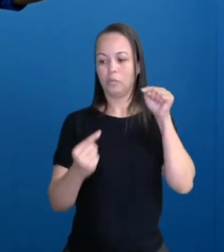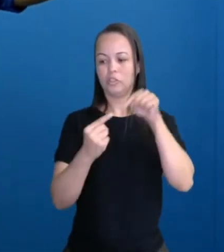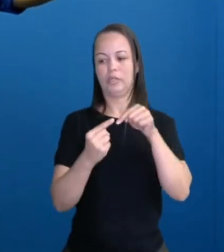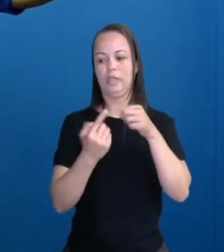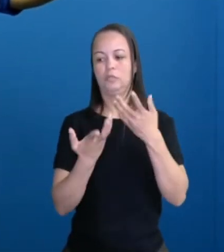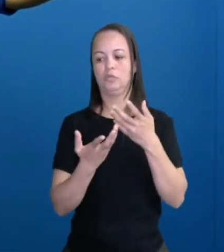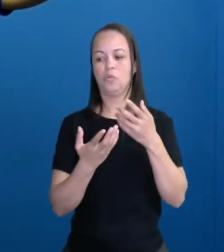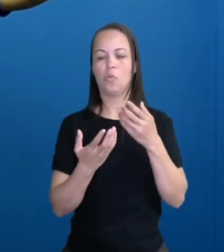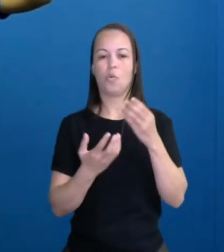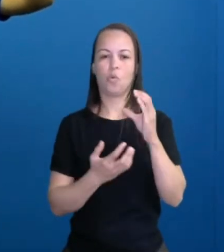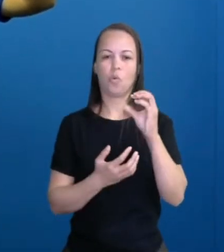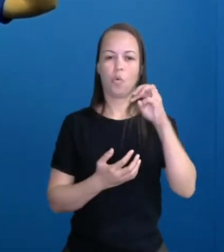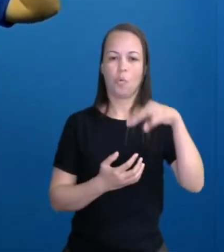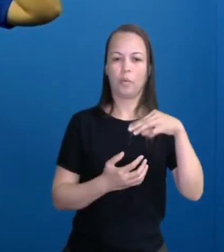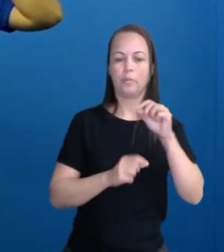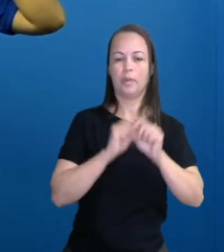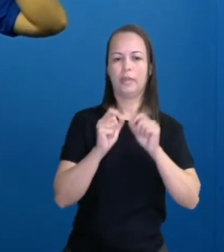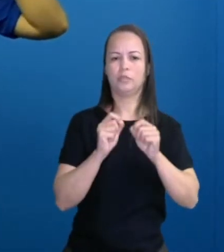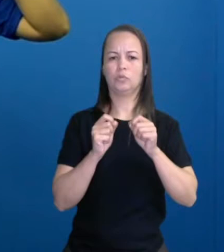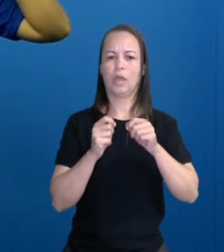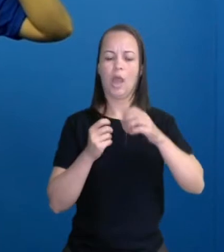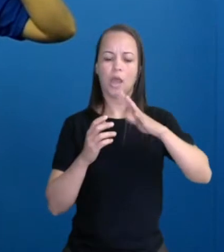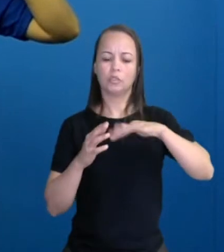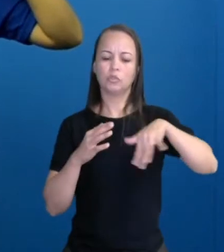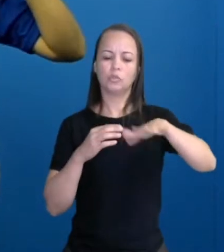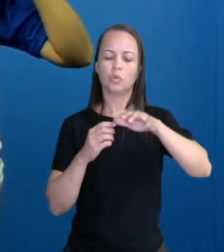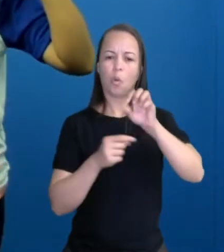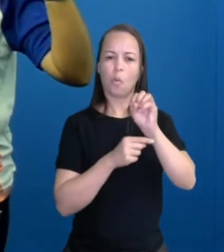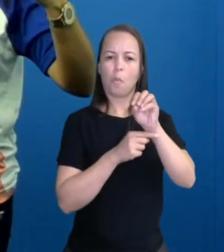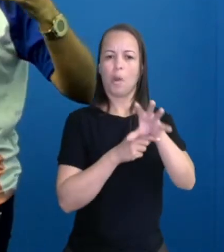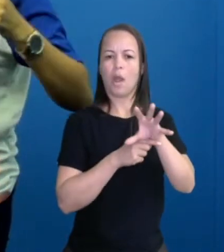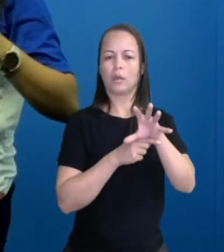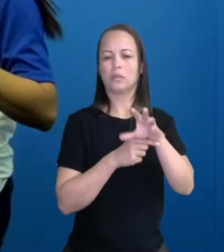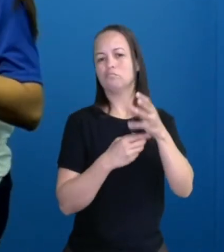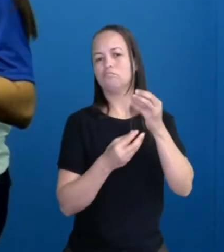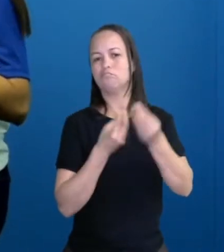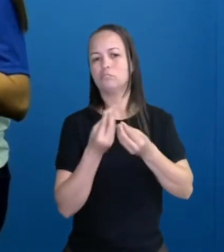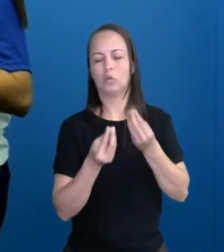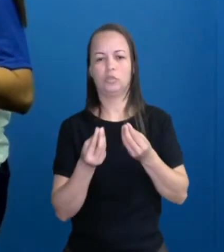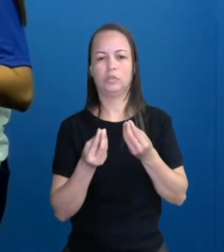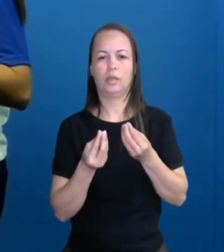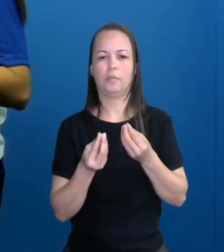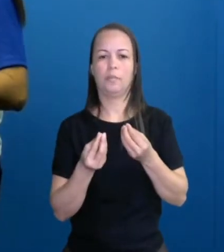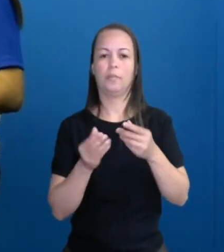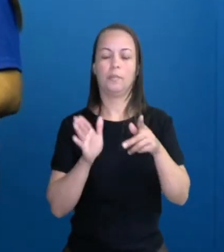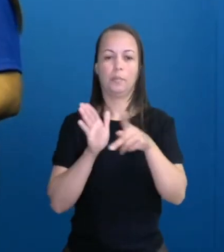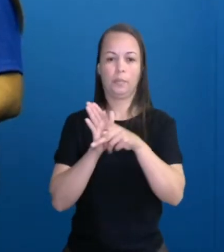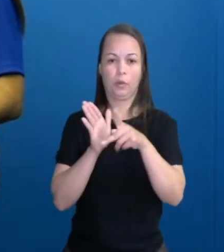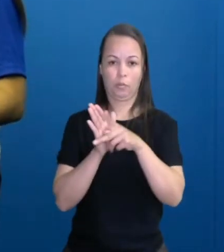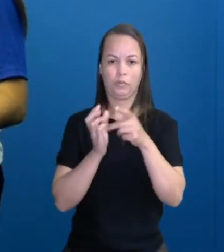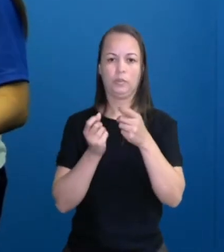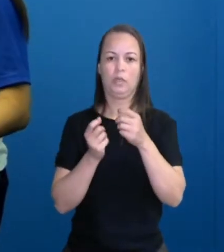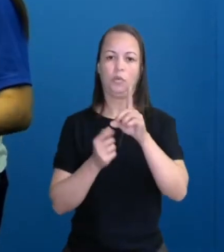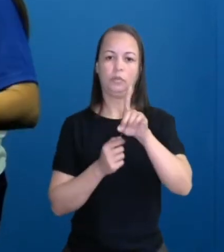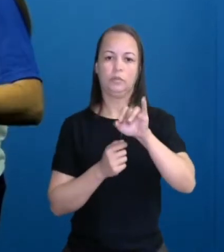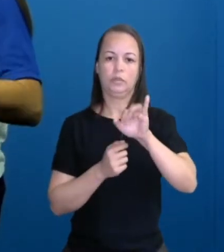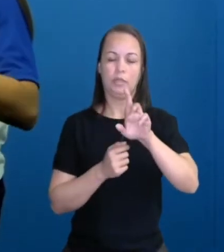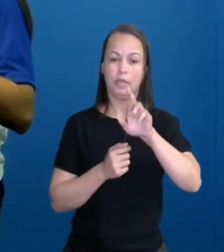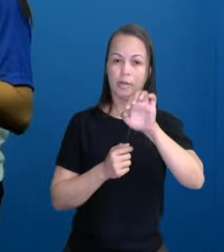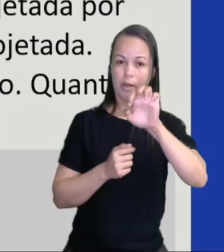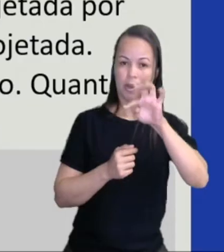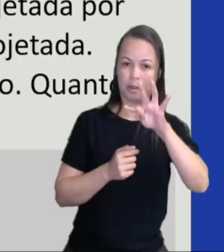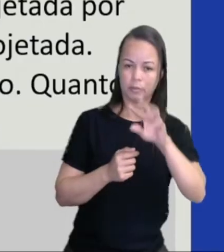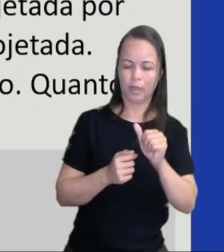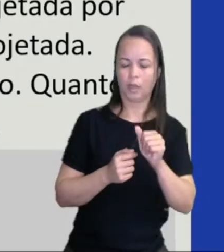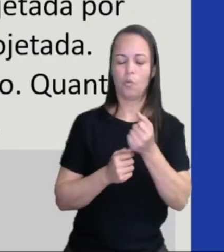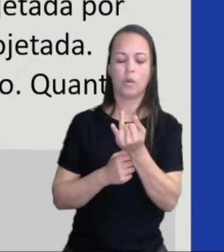objeto, maior vai ser a sombra que ele irá projetar, tá? Proporção direta. Quantidade de ovos para fazer